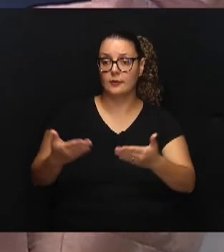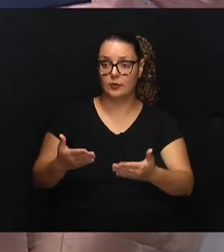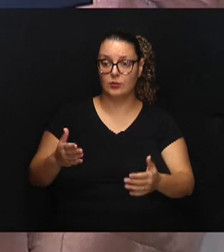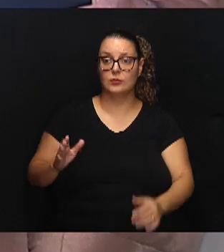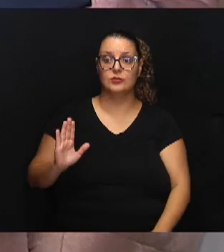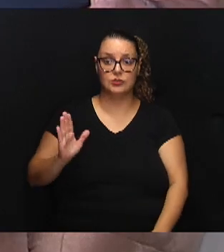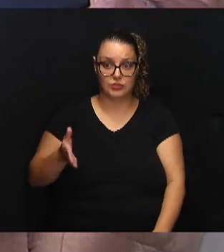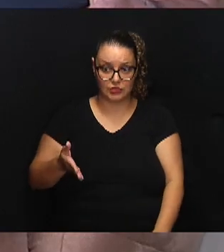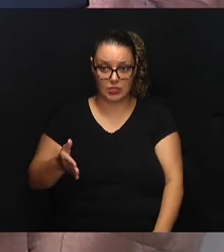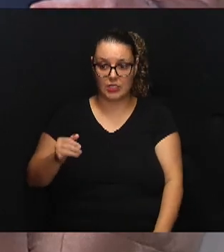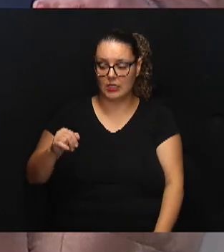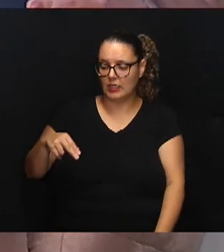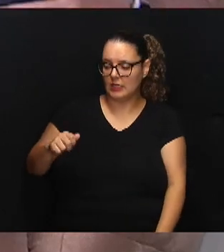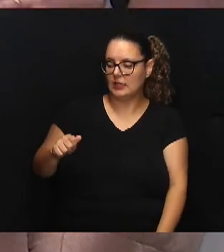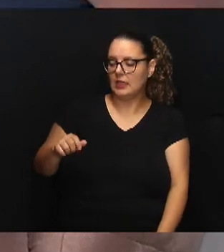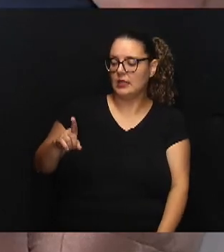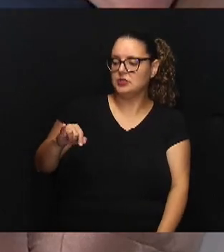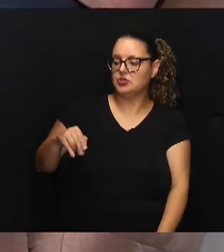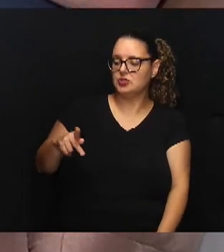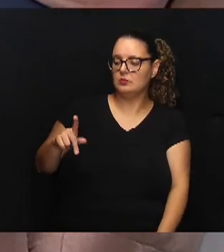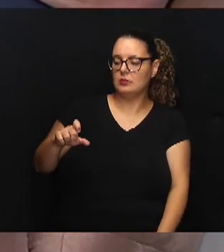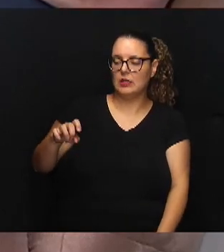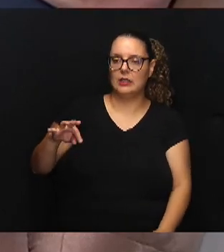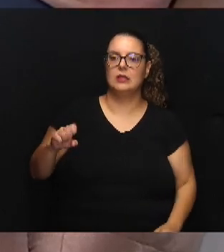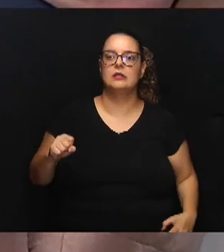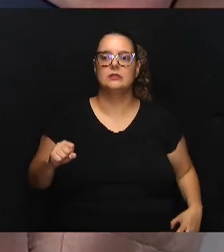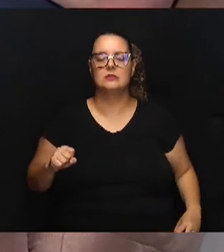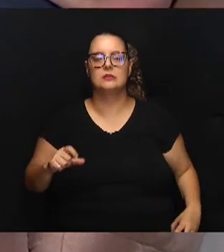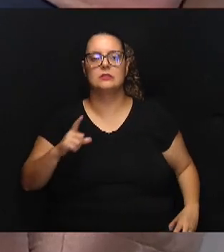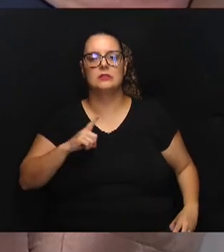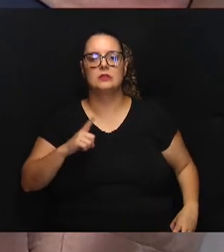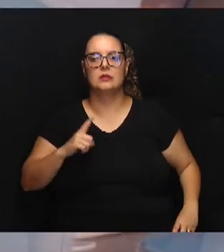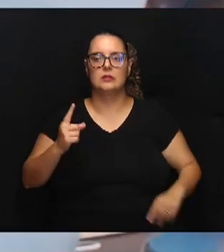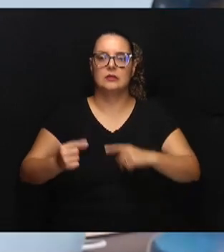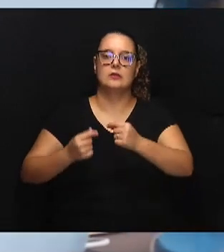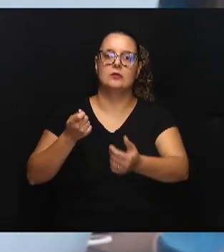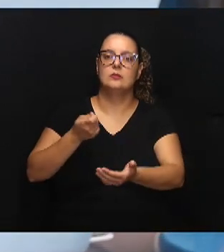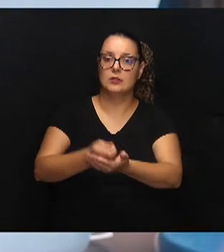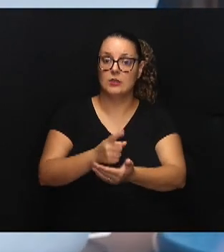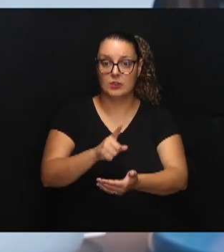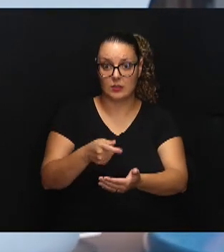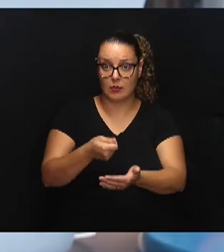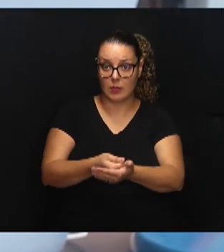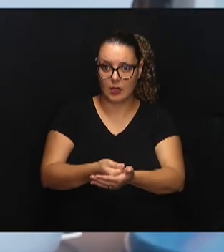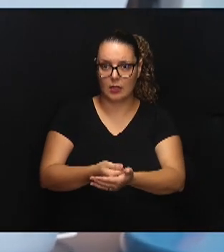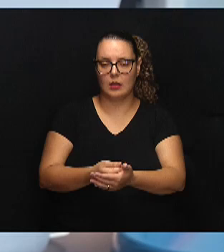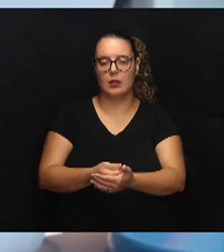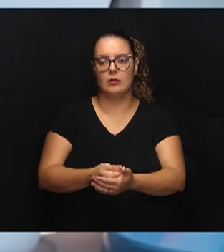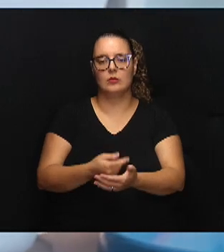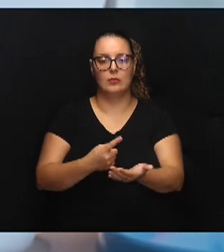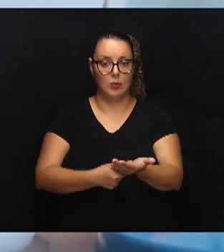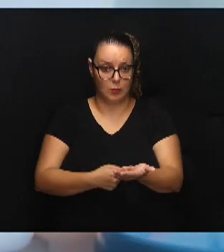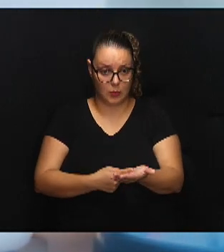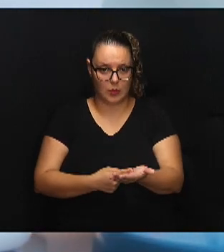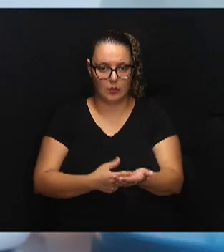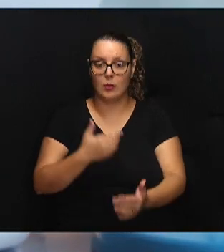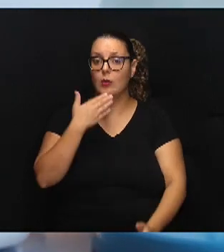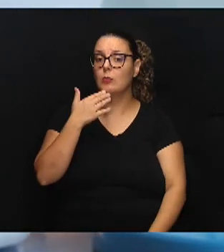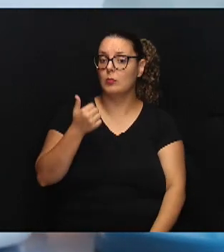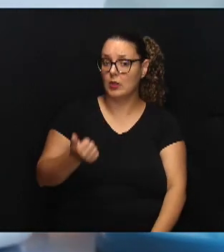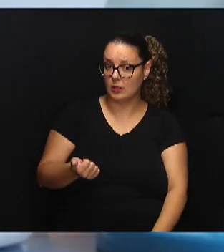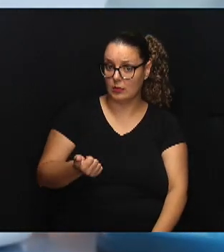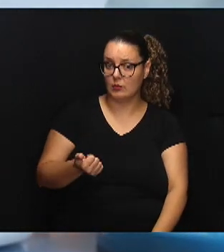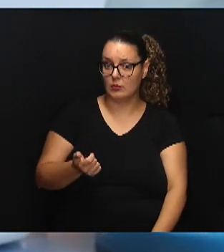estão inadimplentes, portanto, tomaram recursos financeiros e não honraram o seu compromisso, o melhor